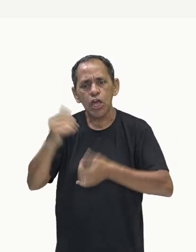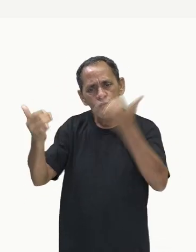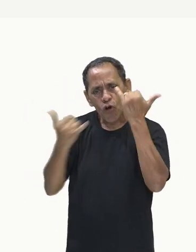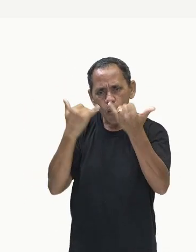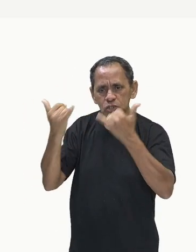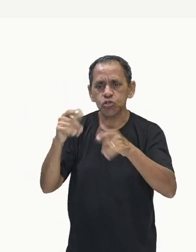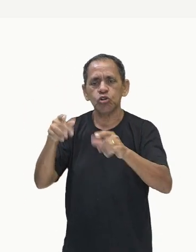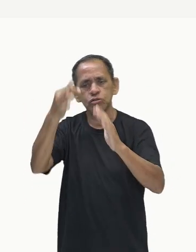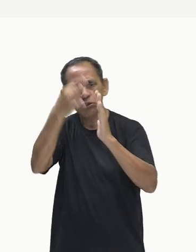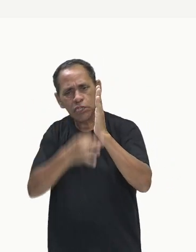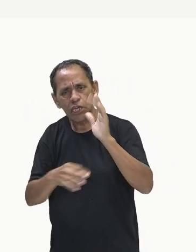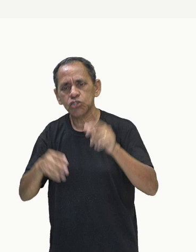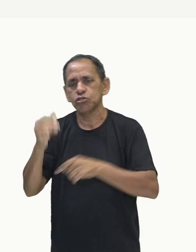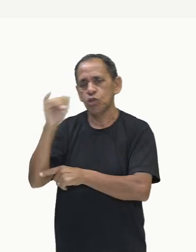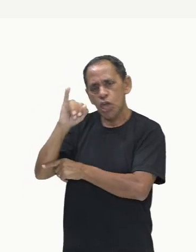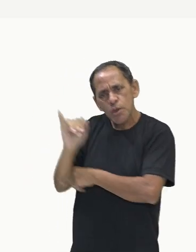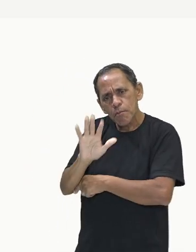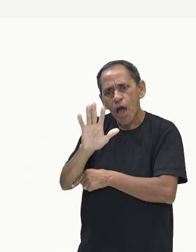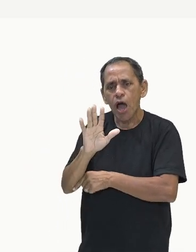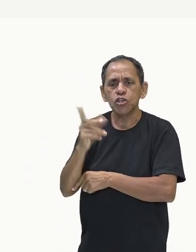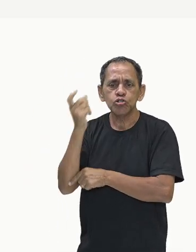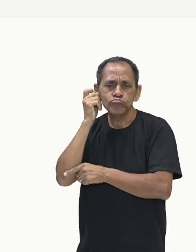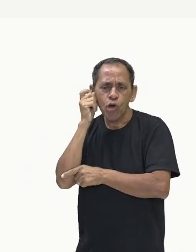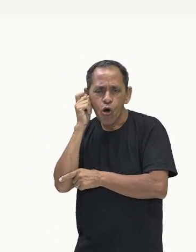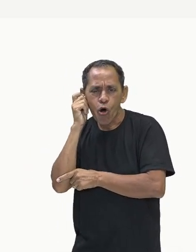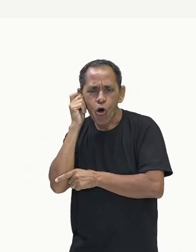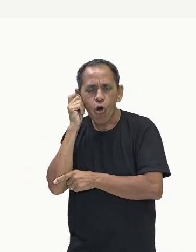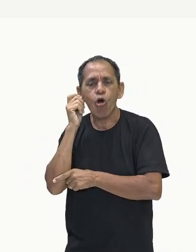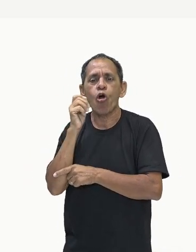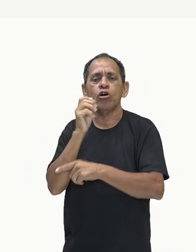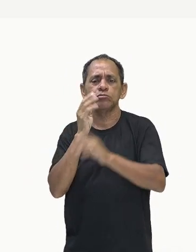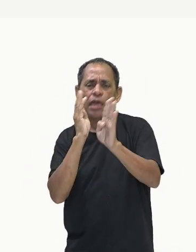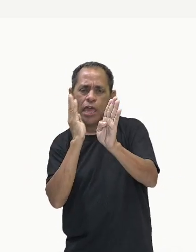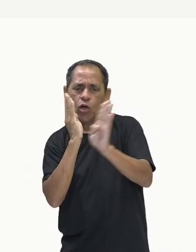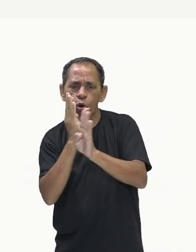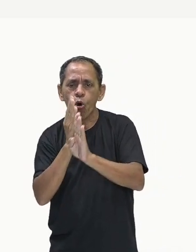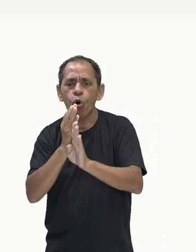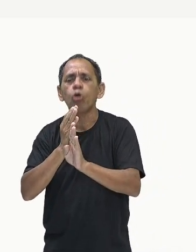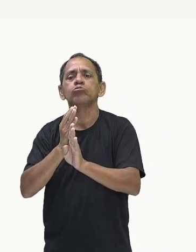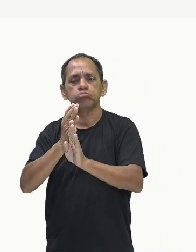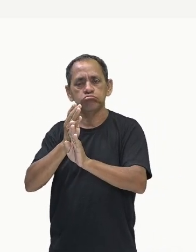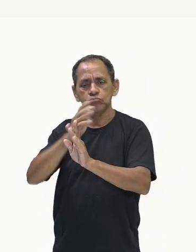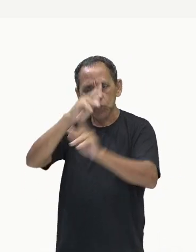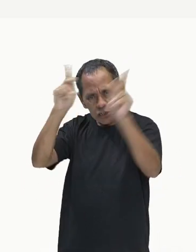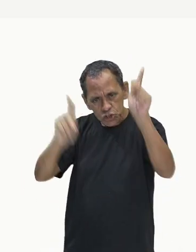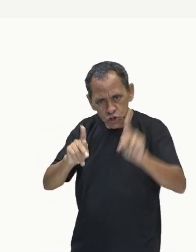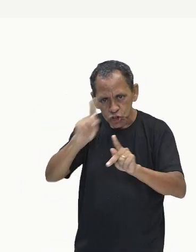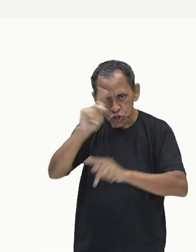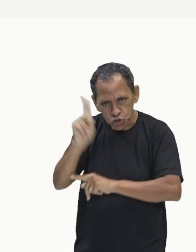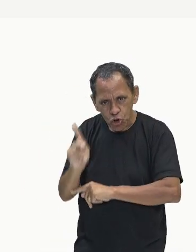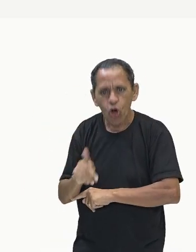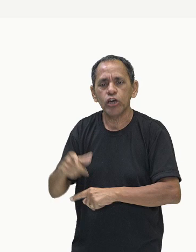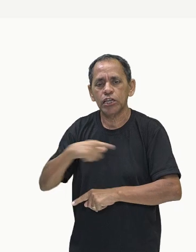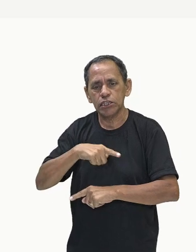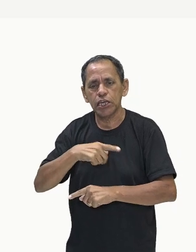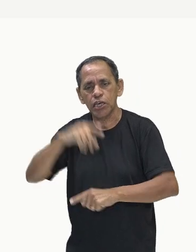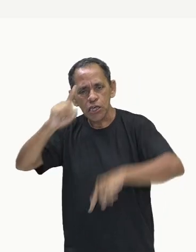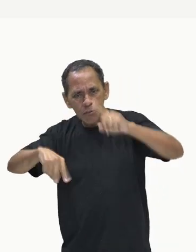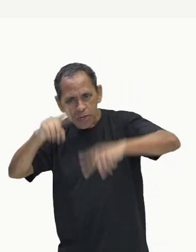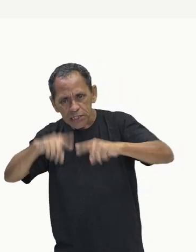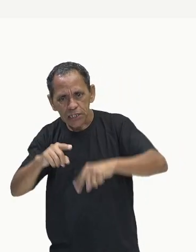textos, imagens e sons, fontes históricas podem ser também objetos, como